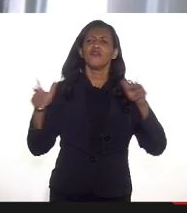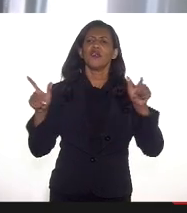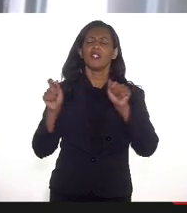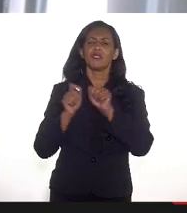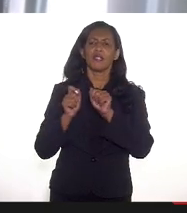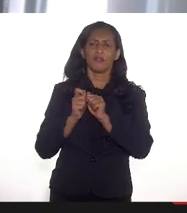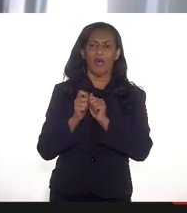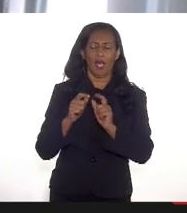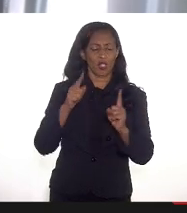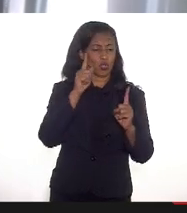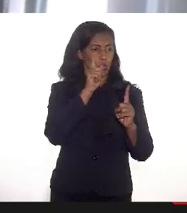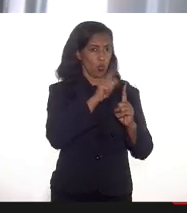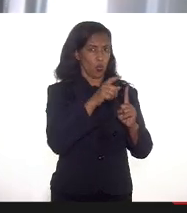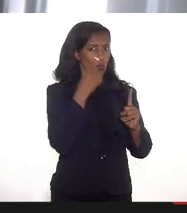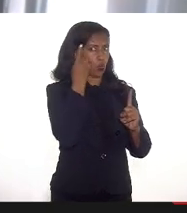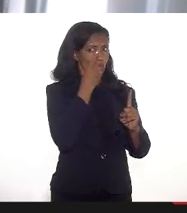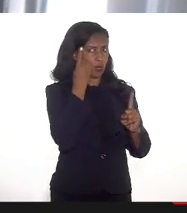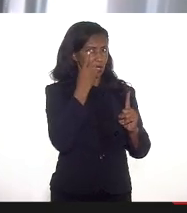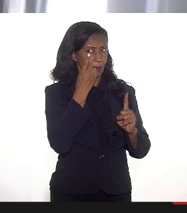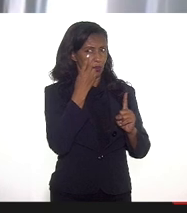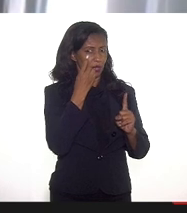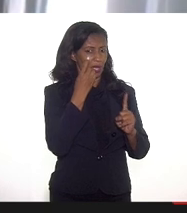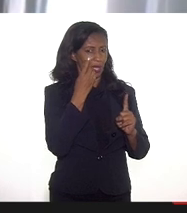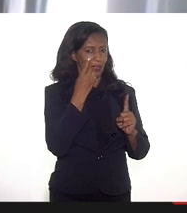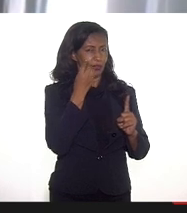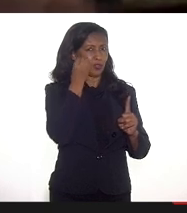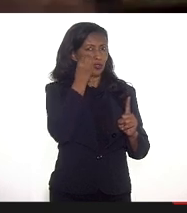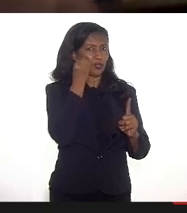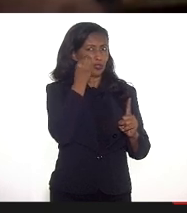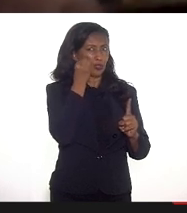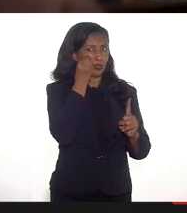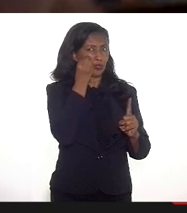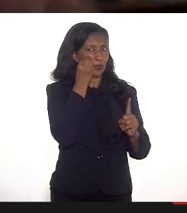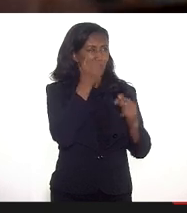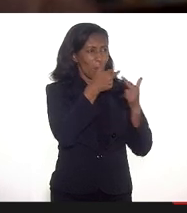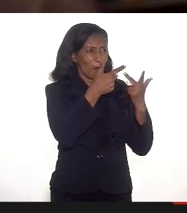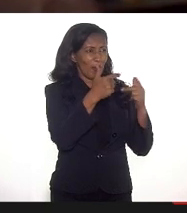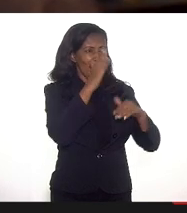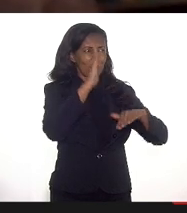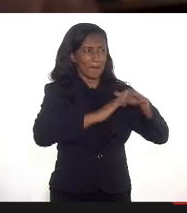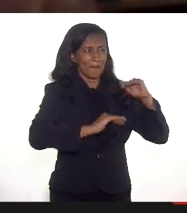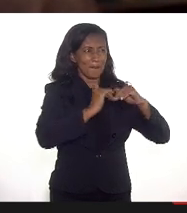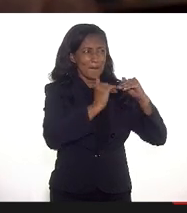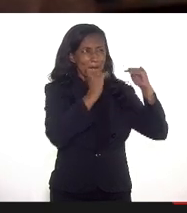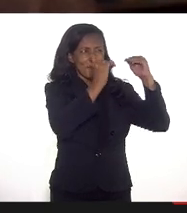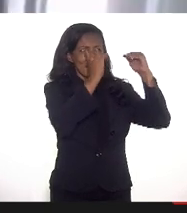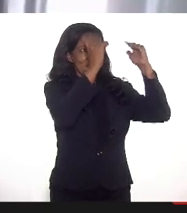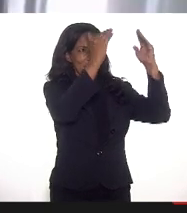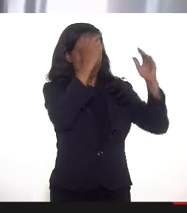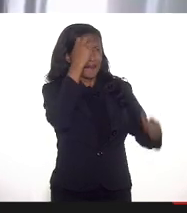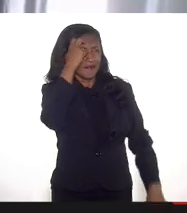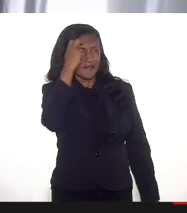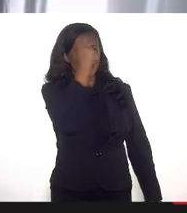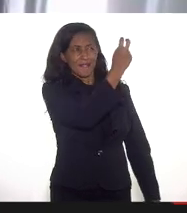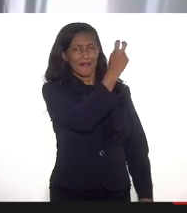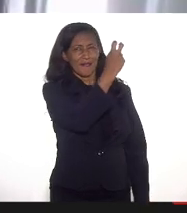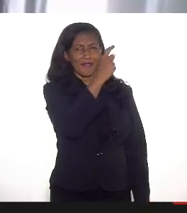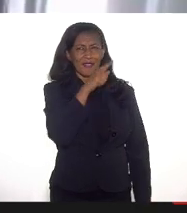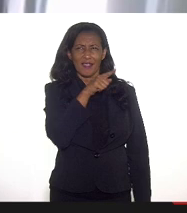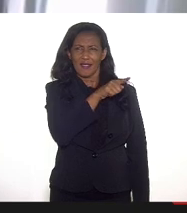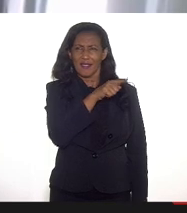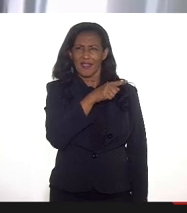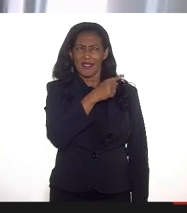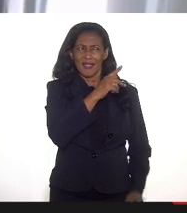um deputado qualificado e experiente como o Rubens Montempo? Mas é verdade que nessa intervenção o Rubens tocou num aspecto